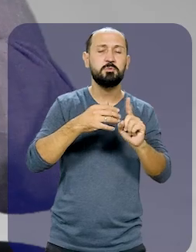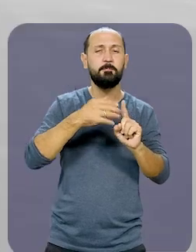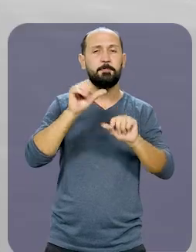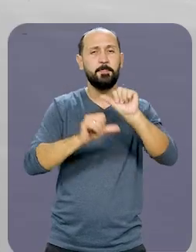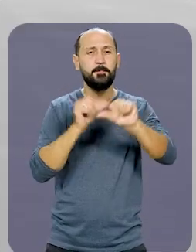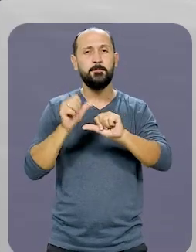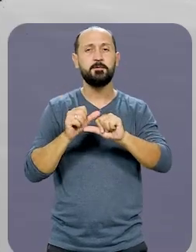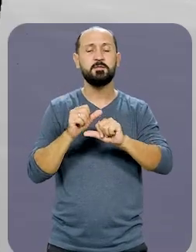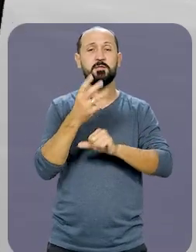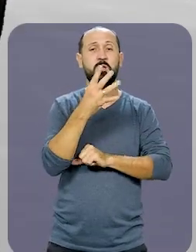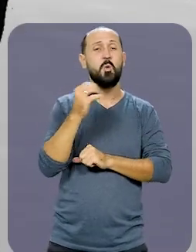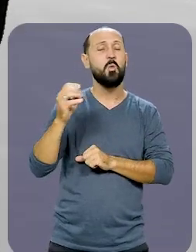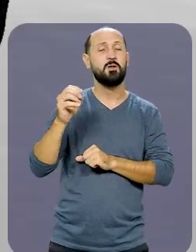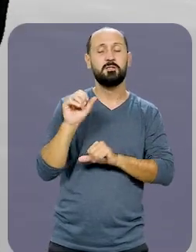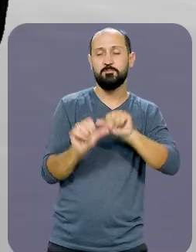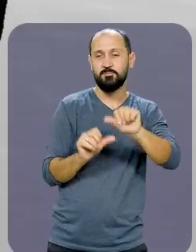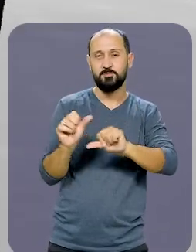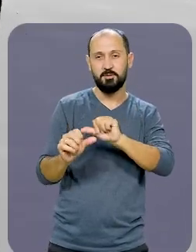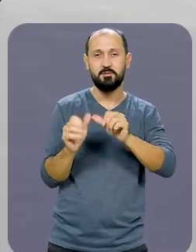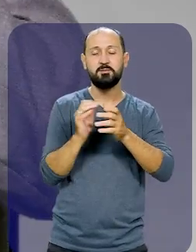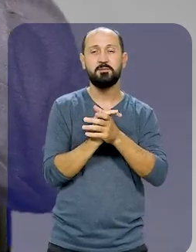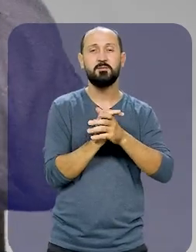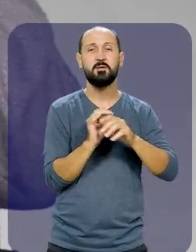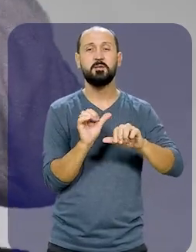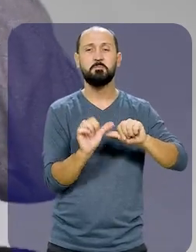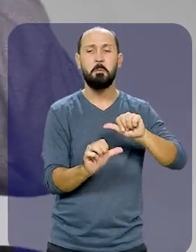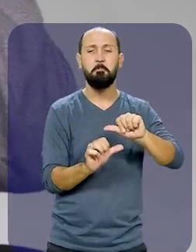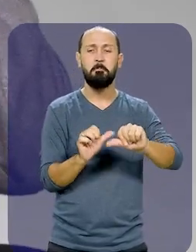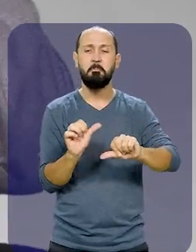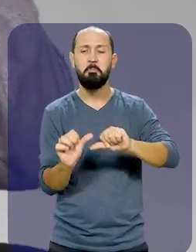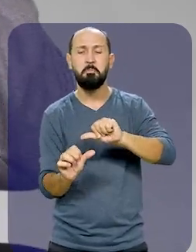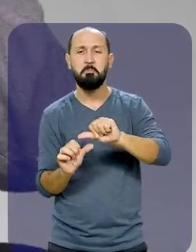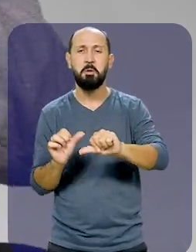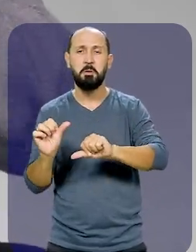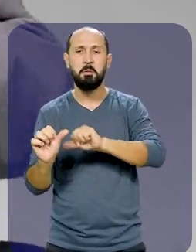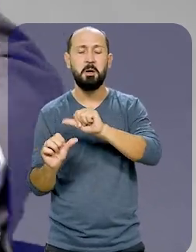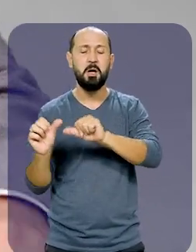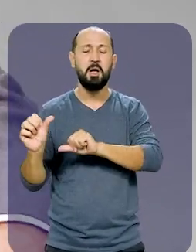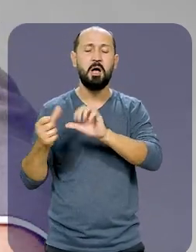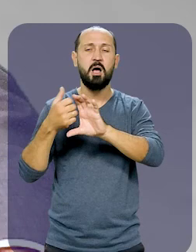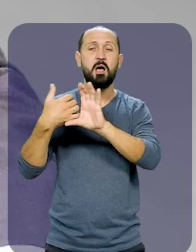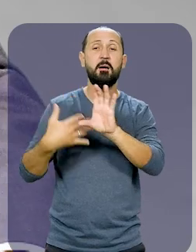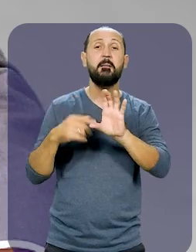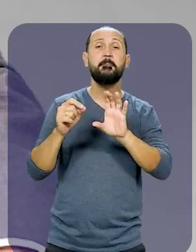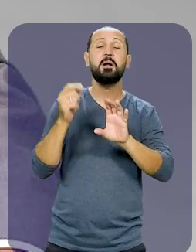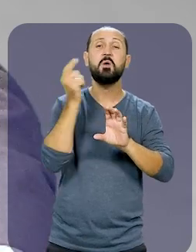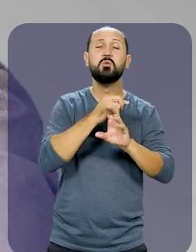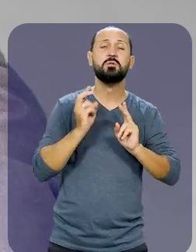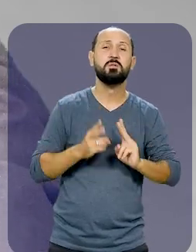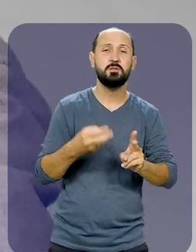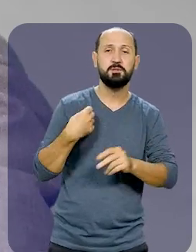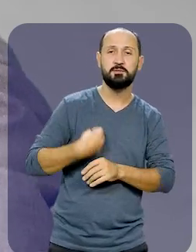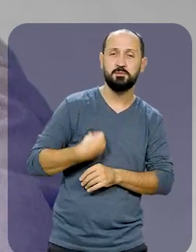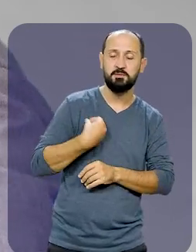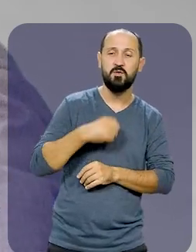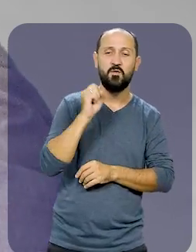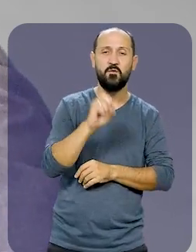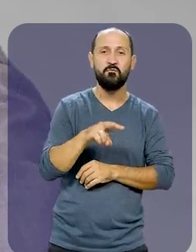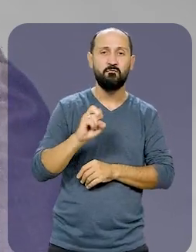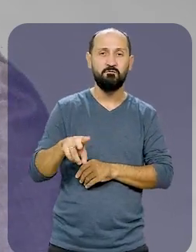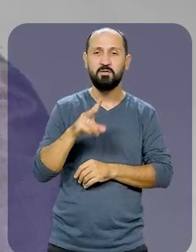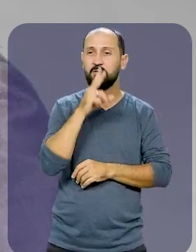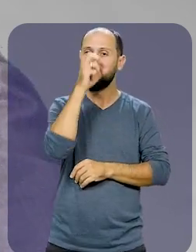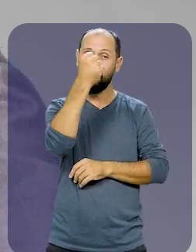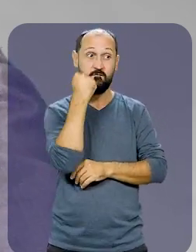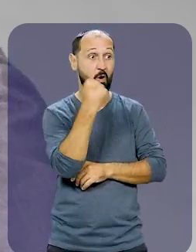subvariantes. Já são mais de 400. Ele vai mudando ali as suas características para ele sobreviver. O vírus não